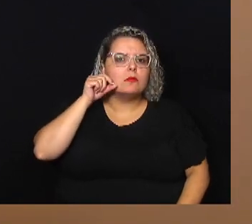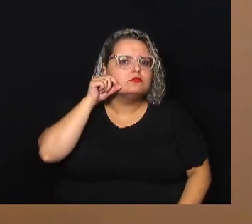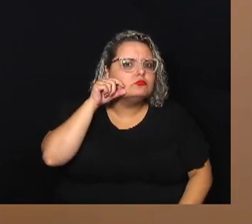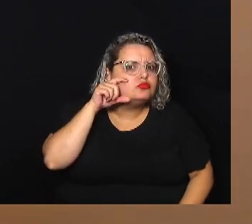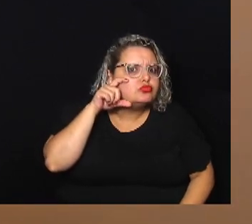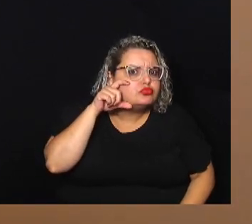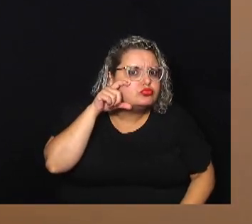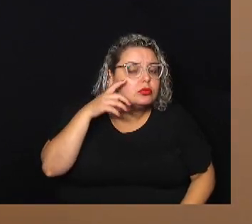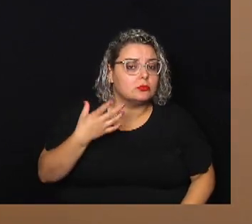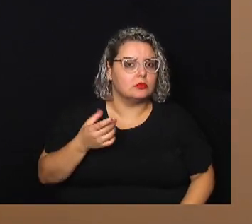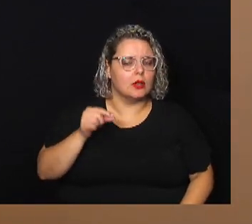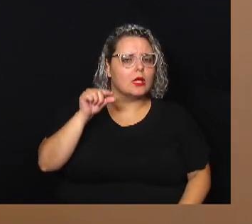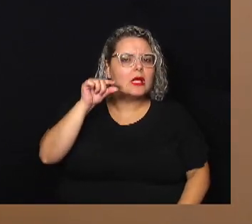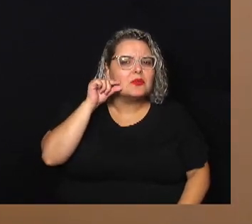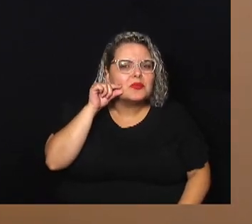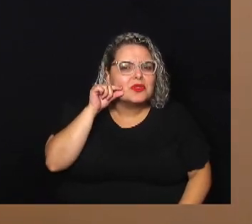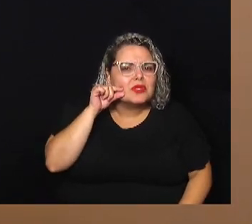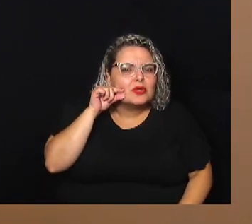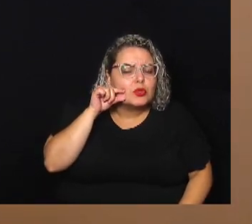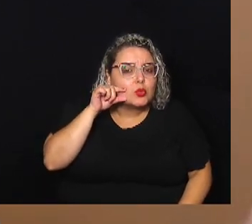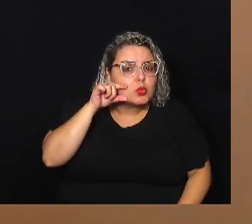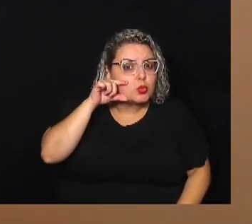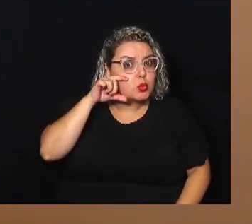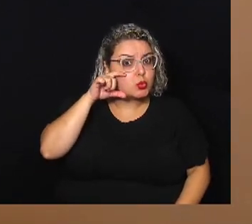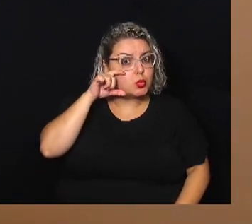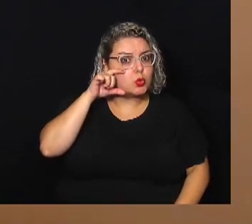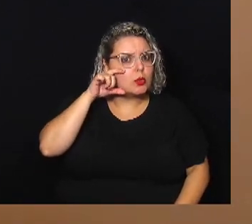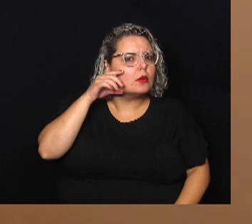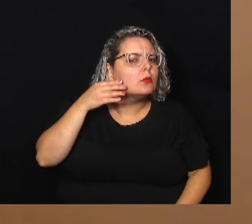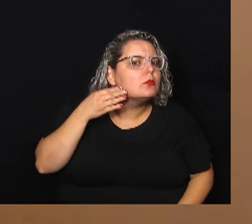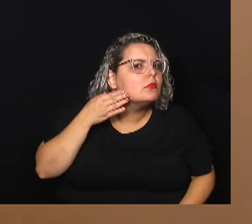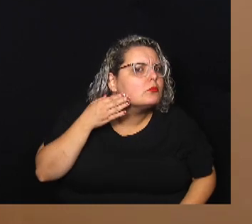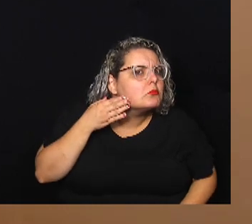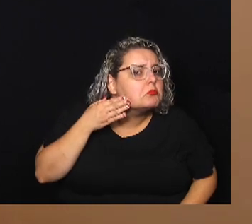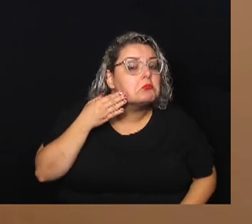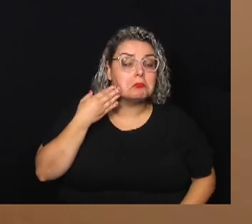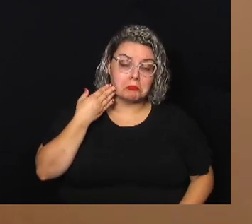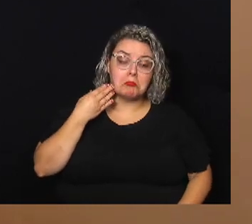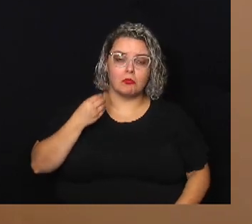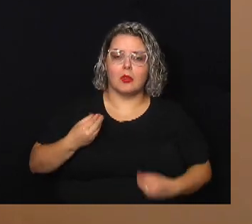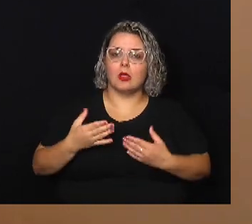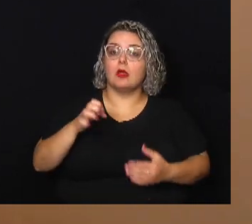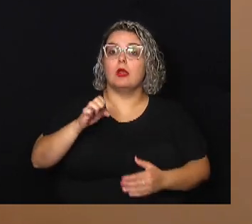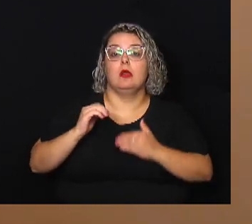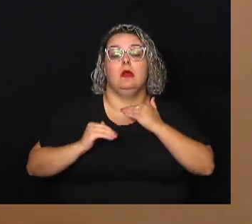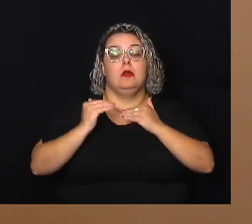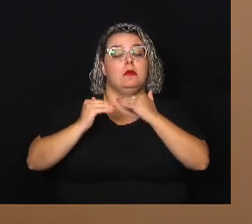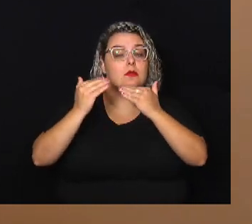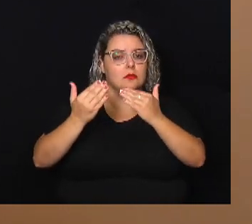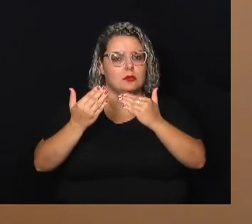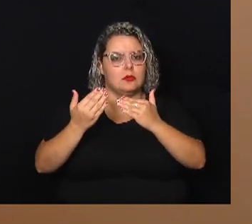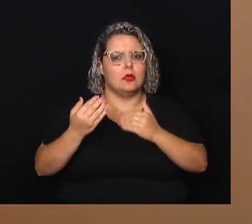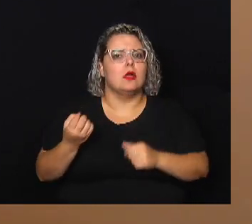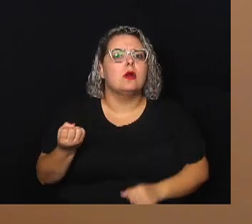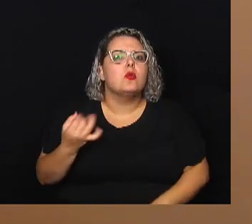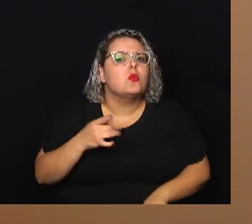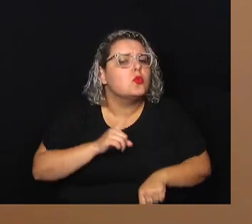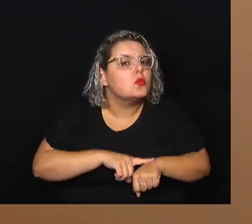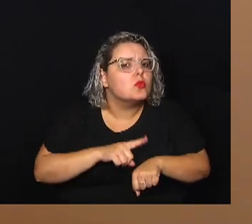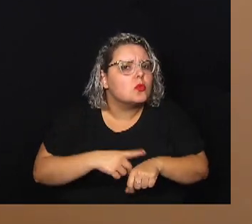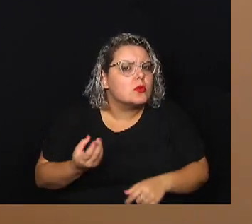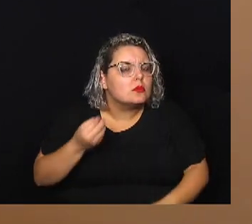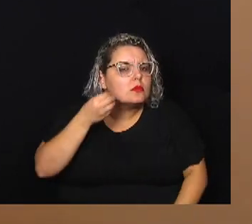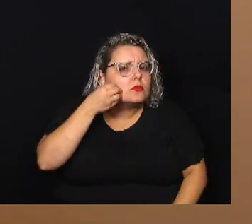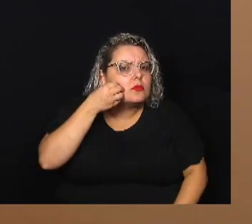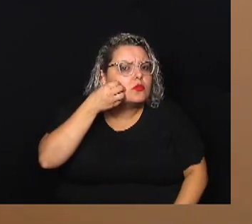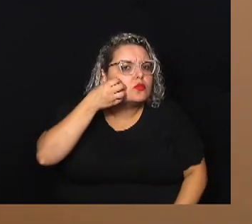era pequena e ela cresceu de tamanho. E aí eu trago o E, que é a evolução. É uma pinta que mudou de